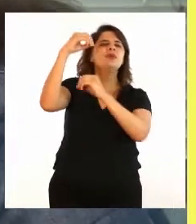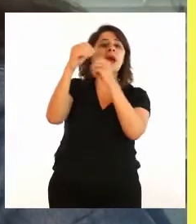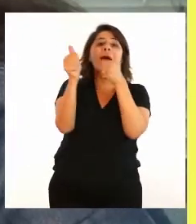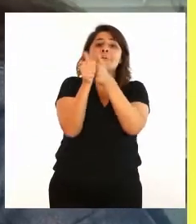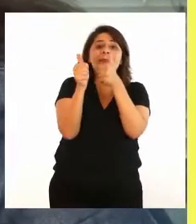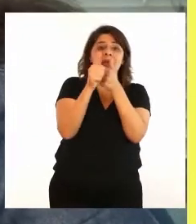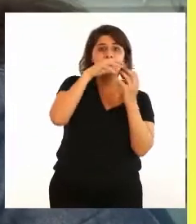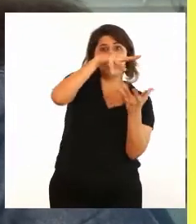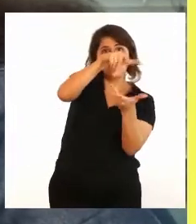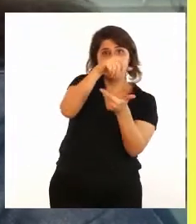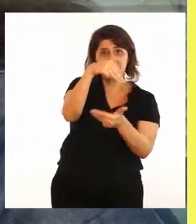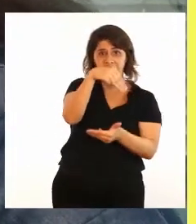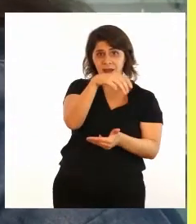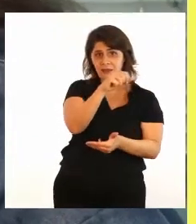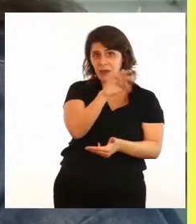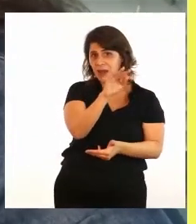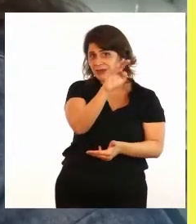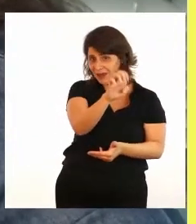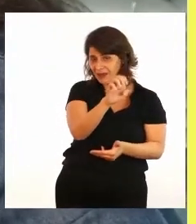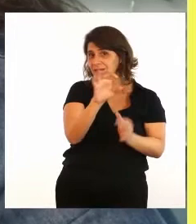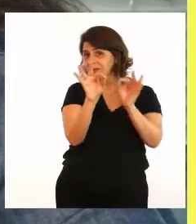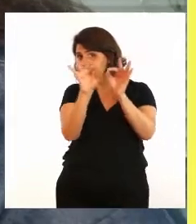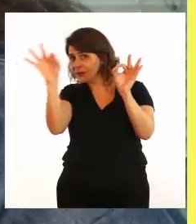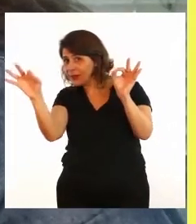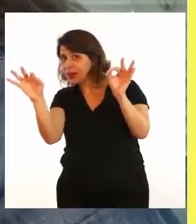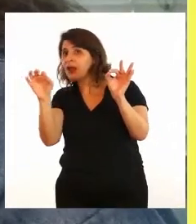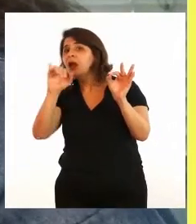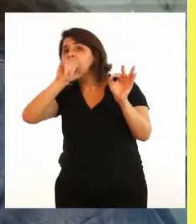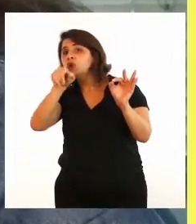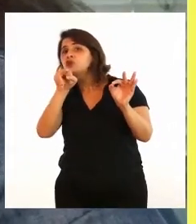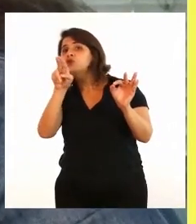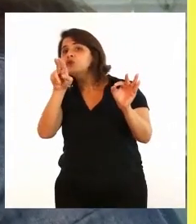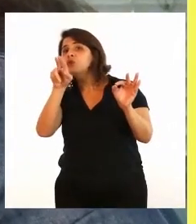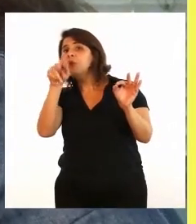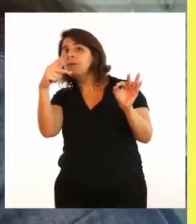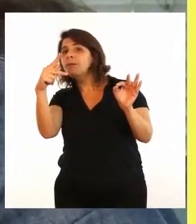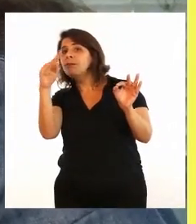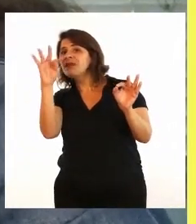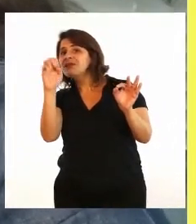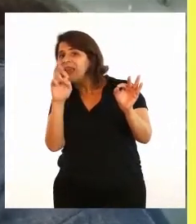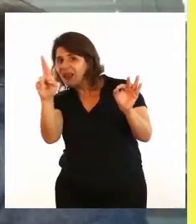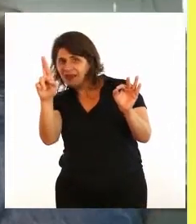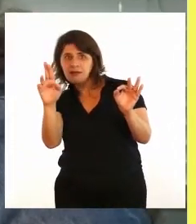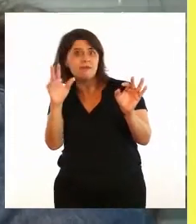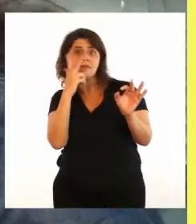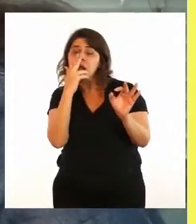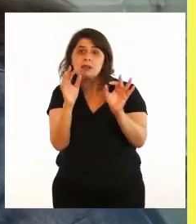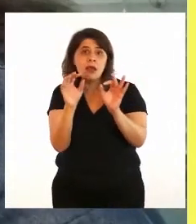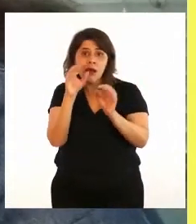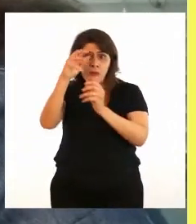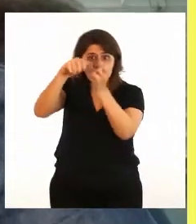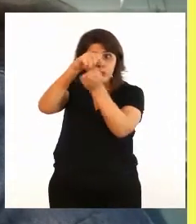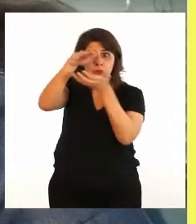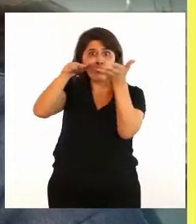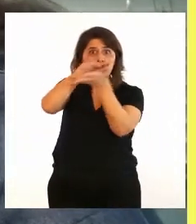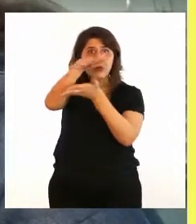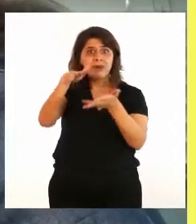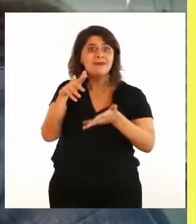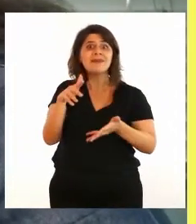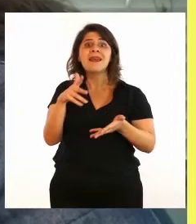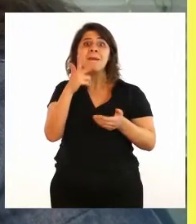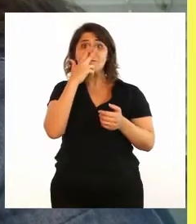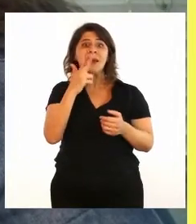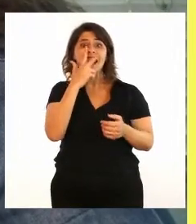Marte e Júpiter. É muito longe. Então, você tocar no passado e no que veio de mais